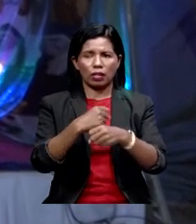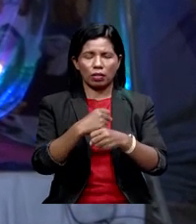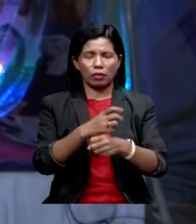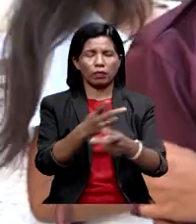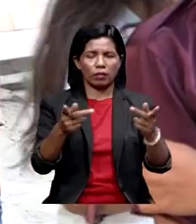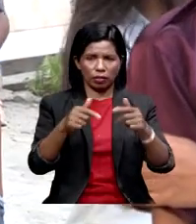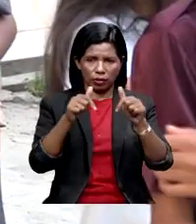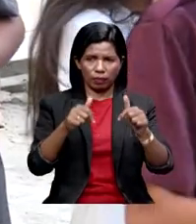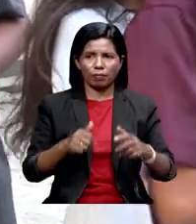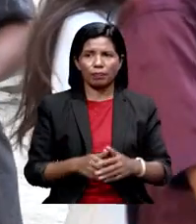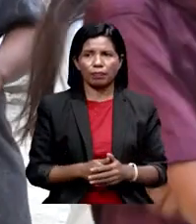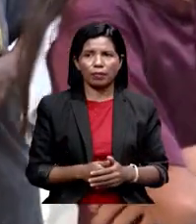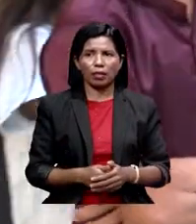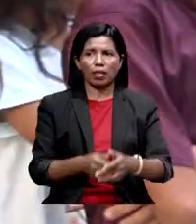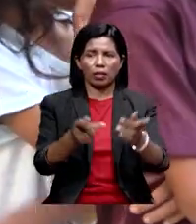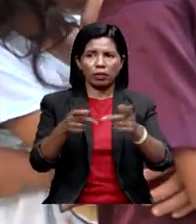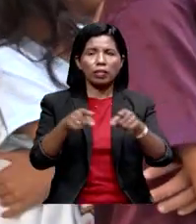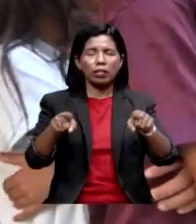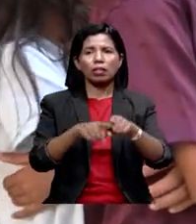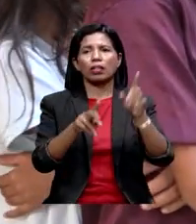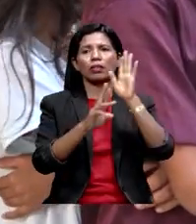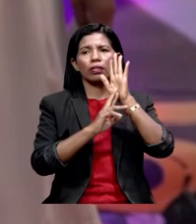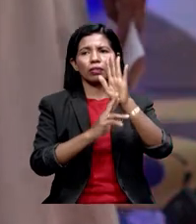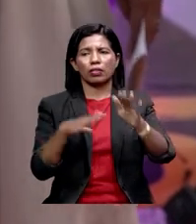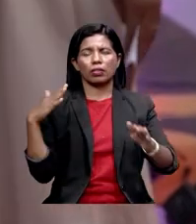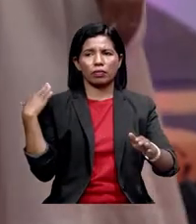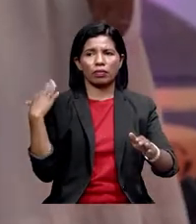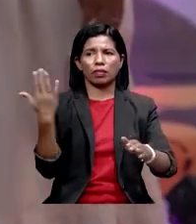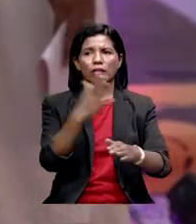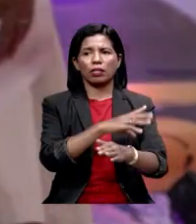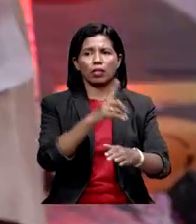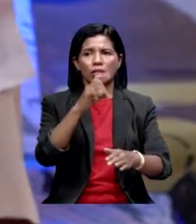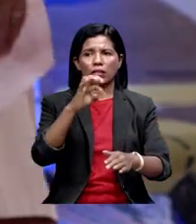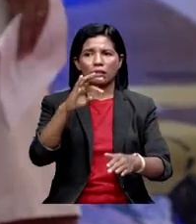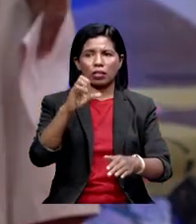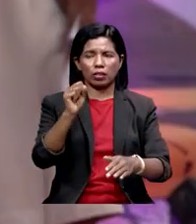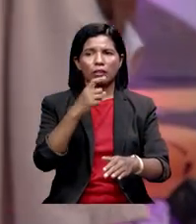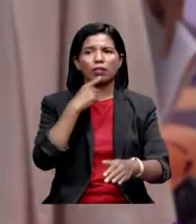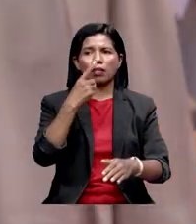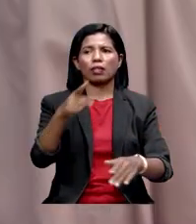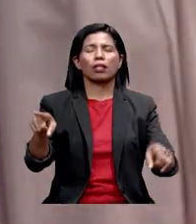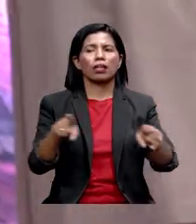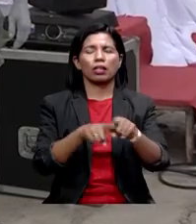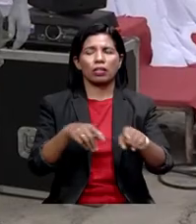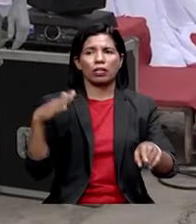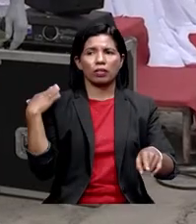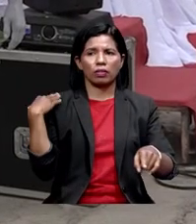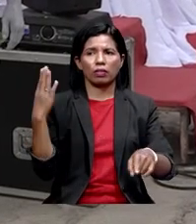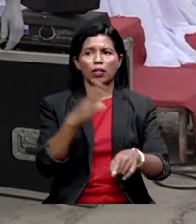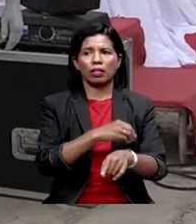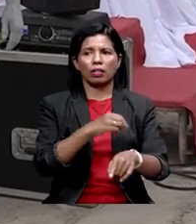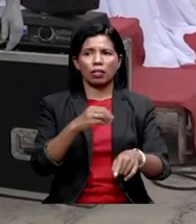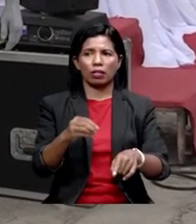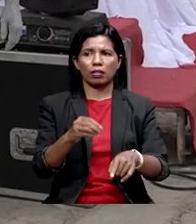exposição idane. E ao fatem Hanessan, representante Juventude de Irsi Araújo Hatete, Hanessan Joven Nebe inclina an e